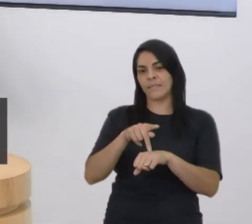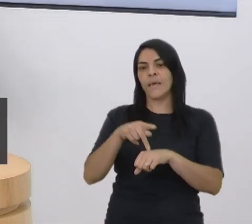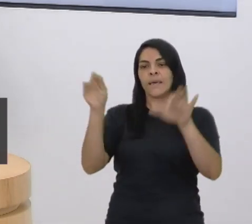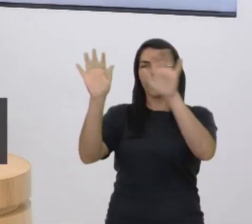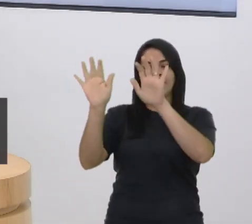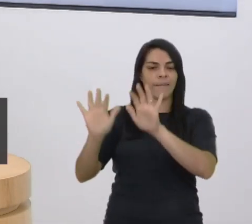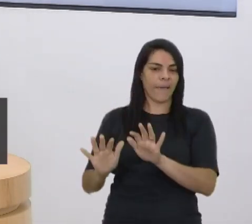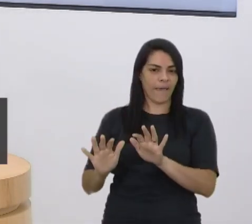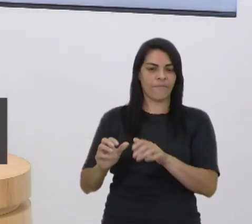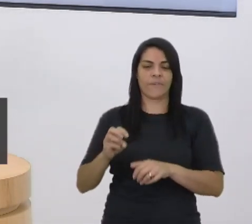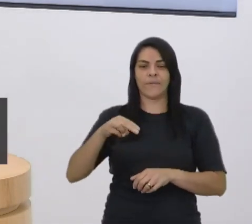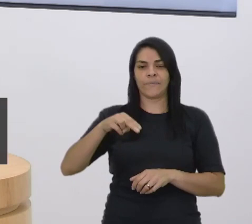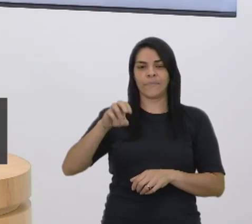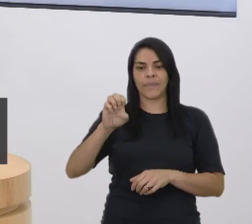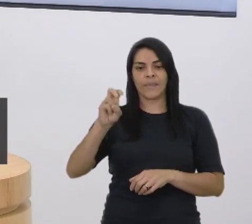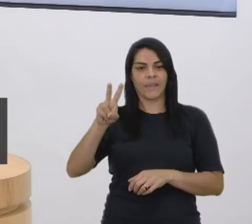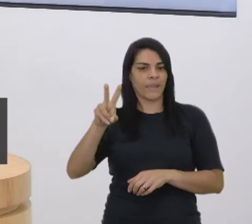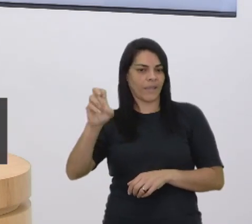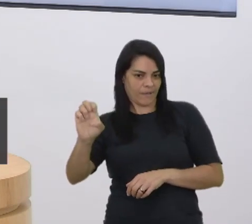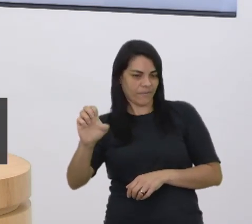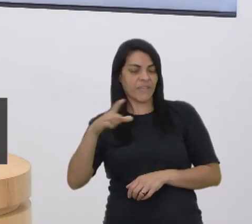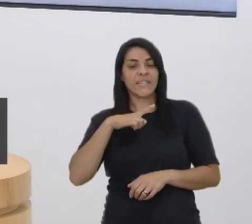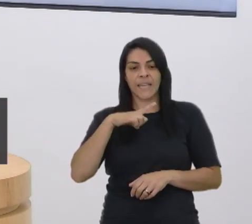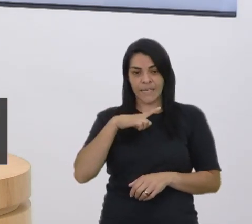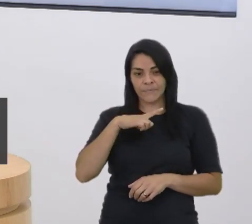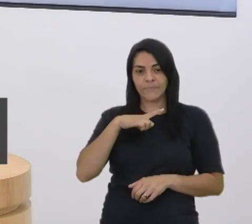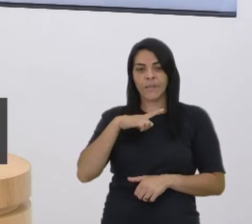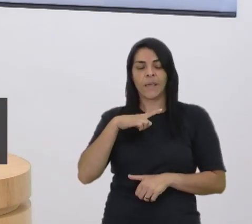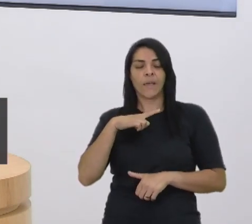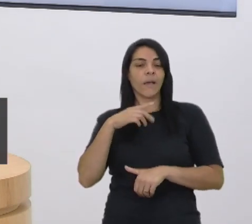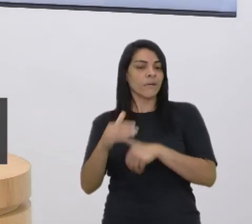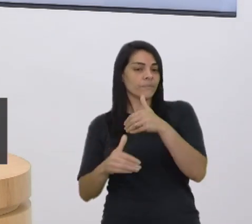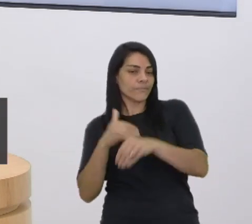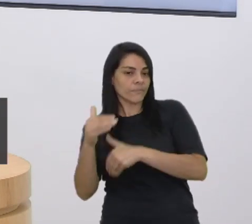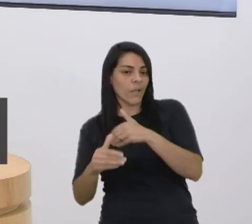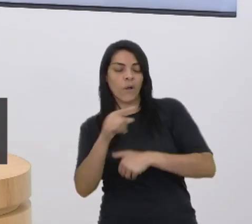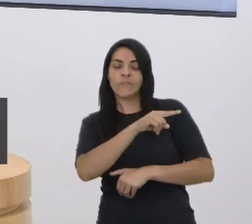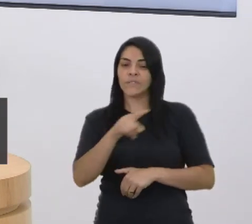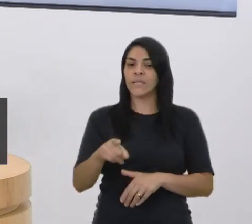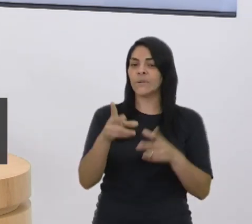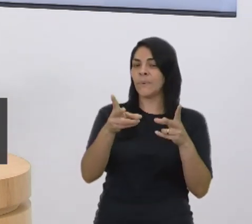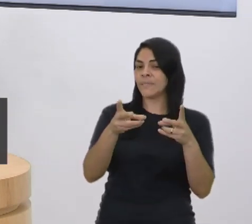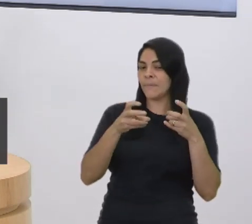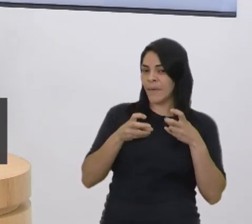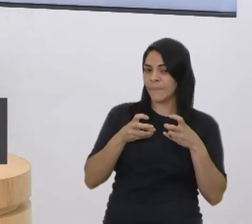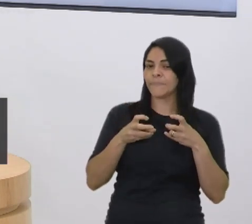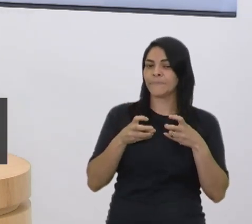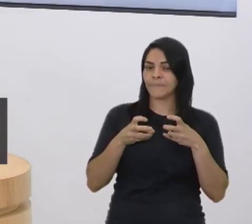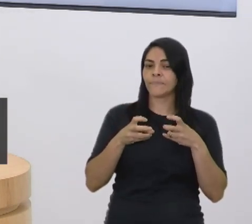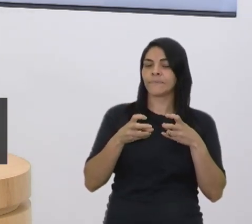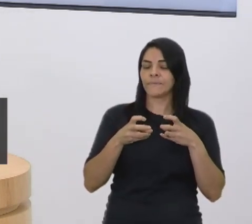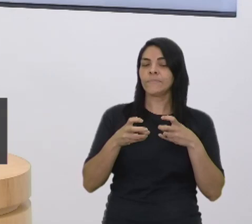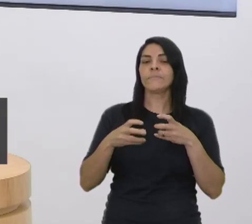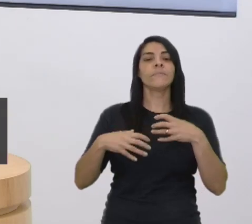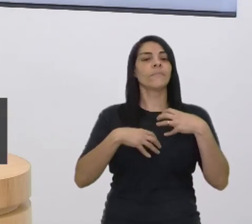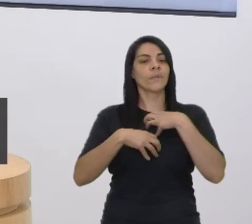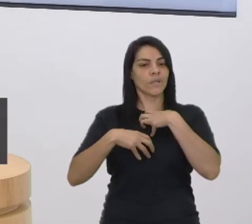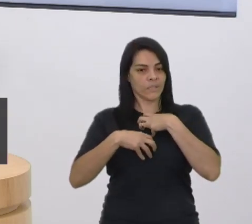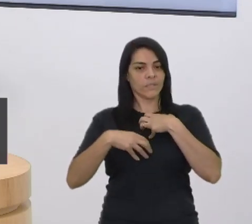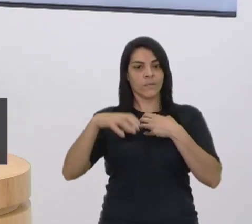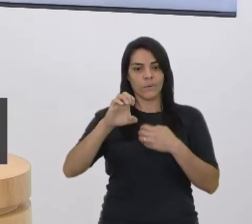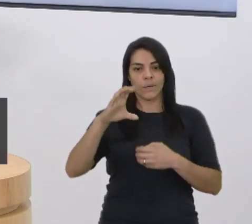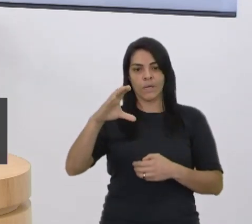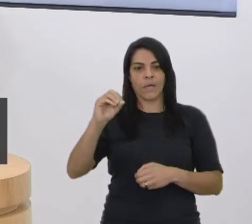inverno, tem esse processo, você vai perceber que a maneira com que o